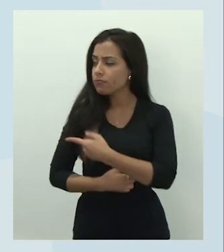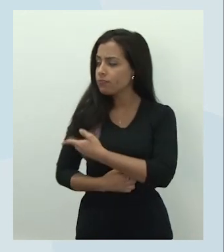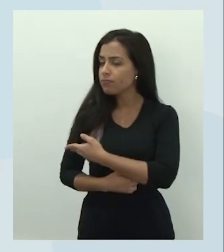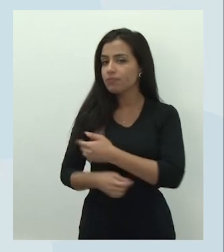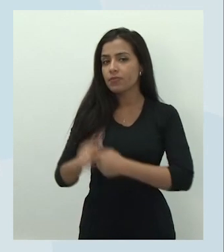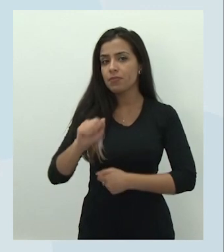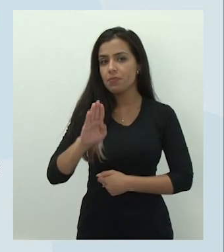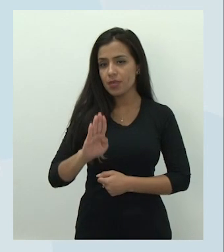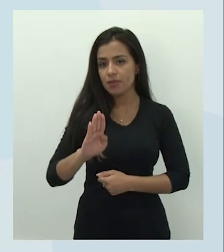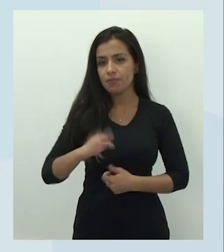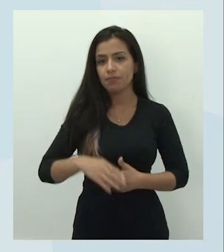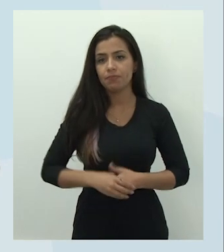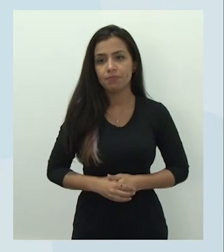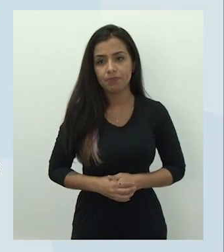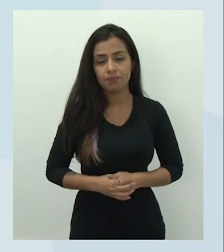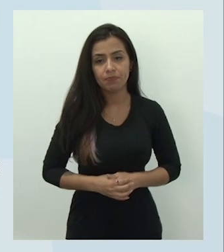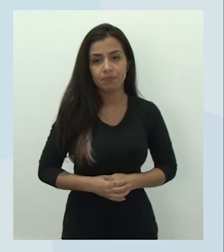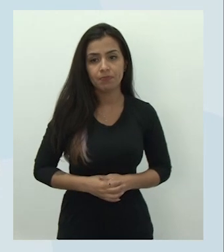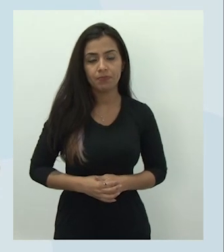slide.